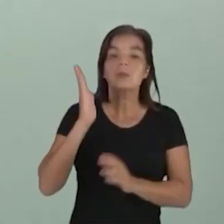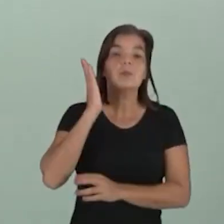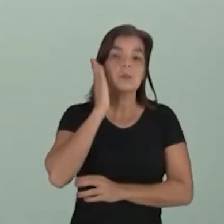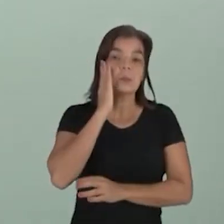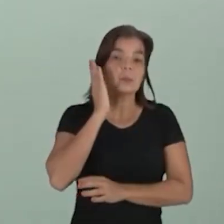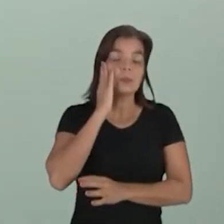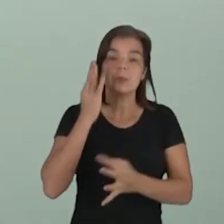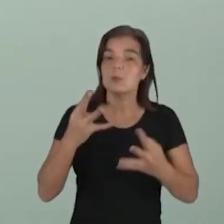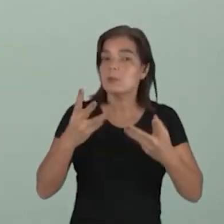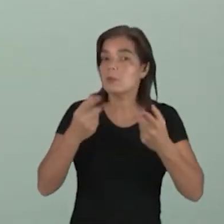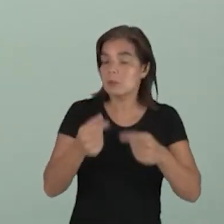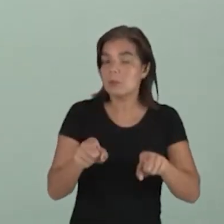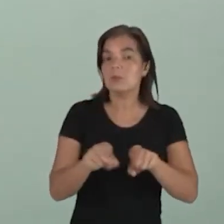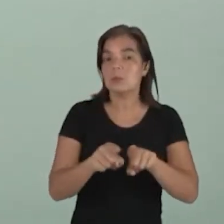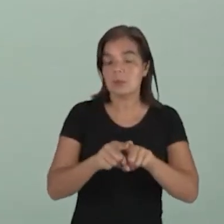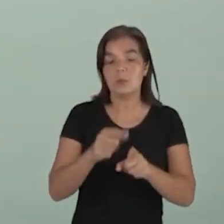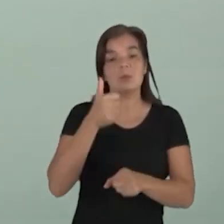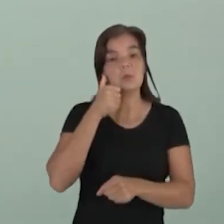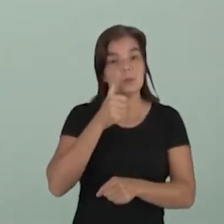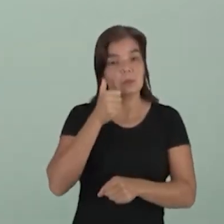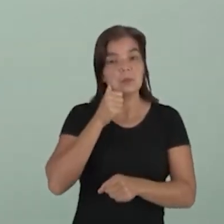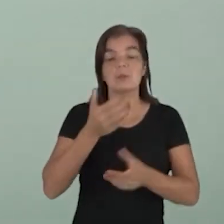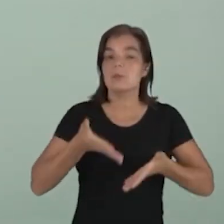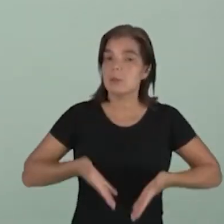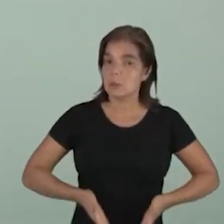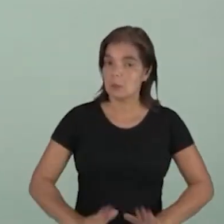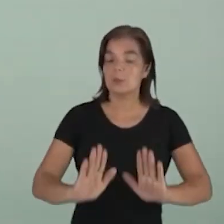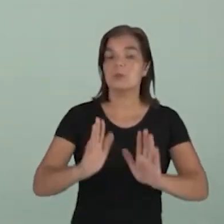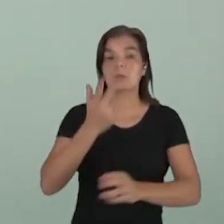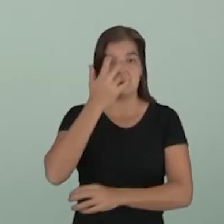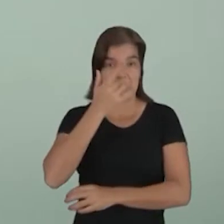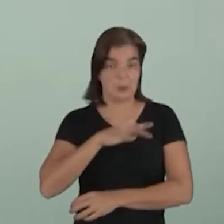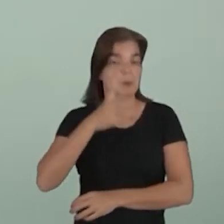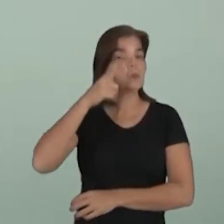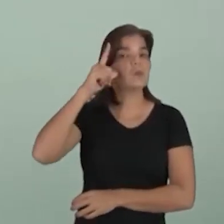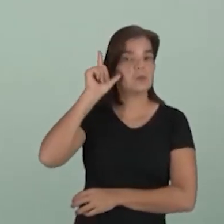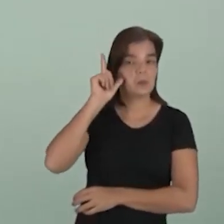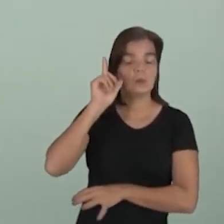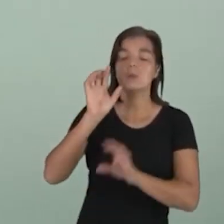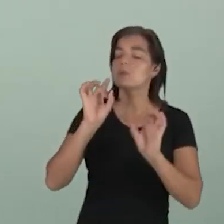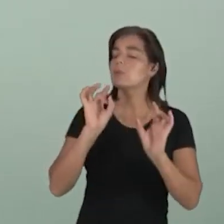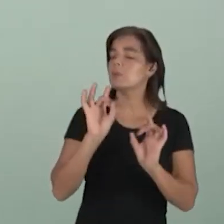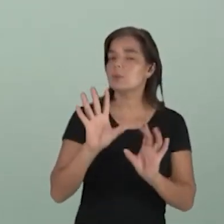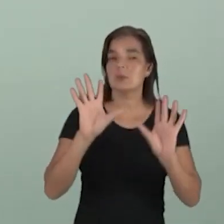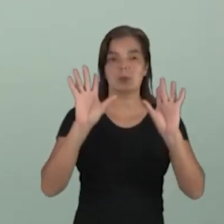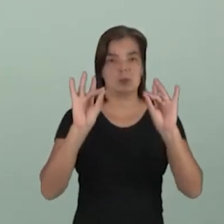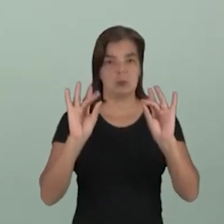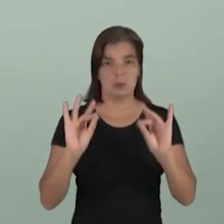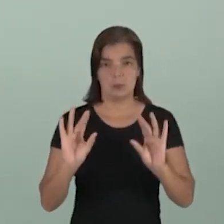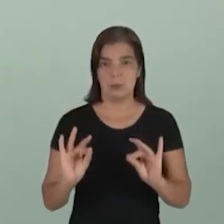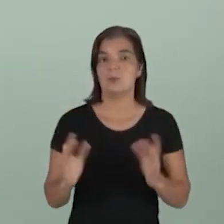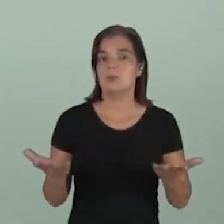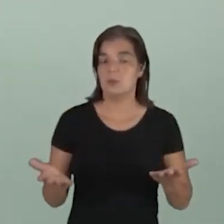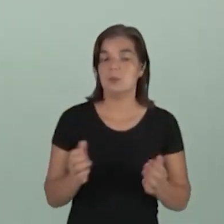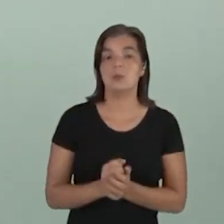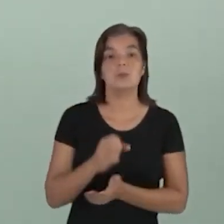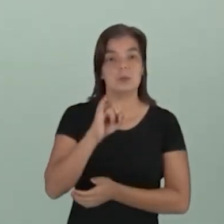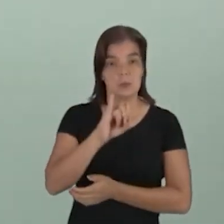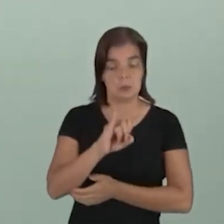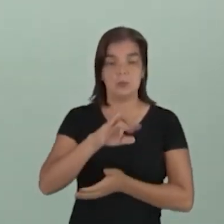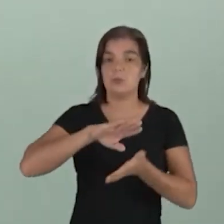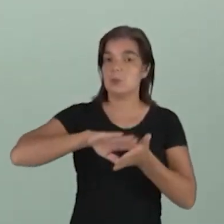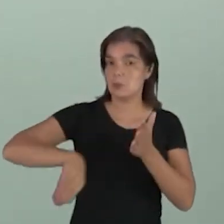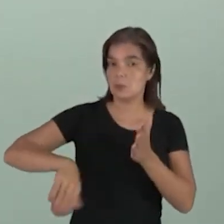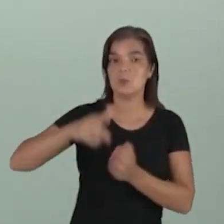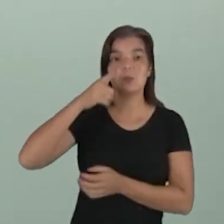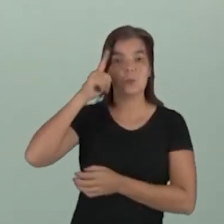entendeu completamente que aquela criança veio ao mundo. Nasceu ontem, é um acessório, o ontem é um detalhe. Se você